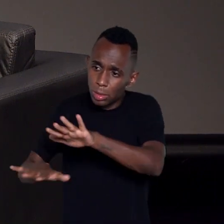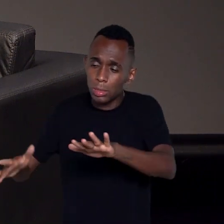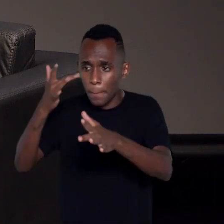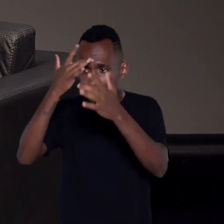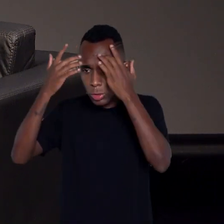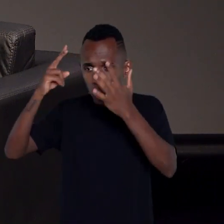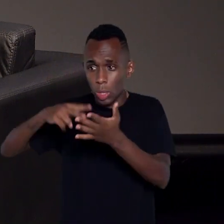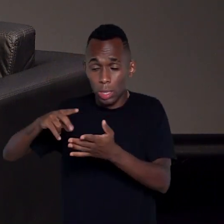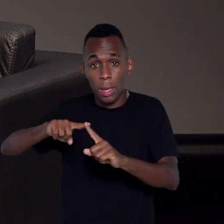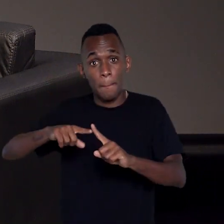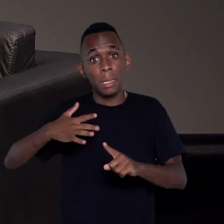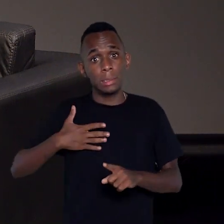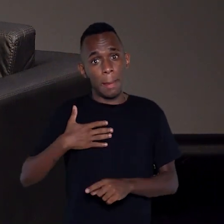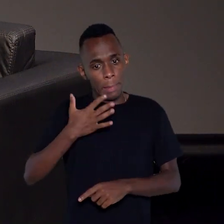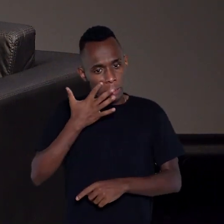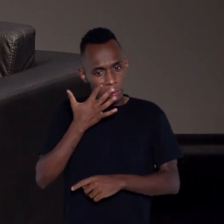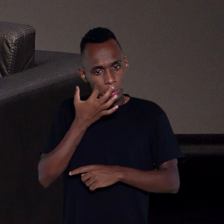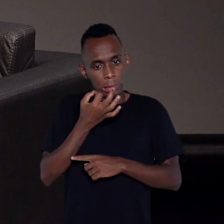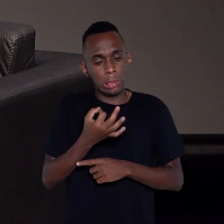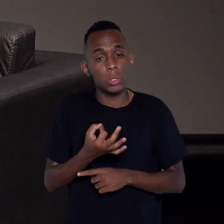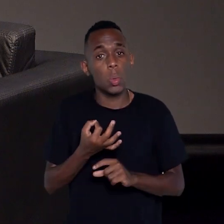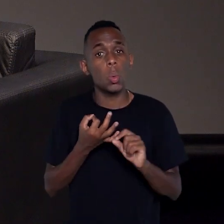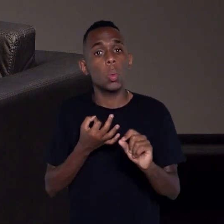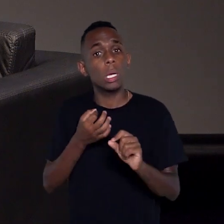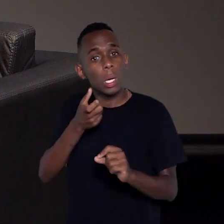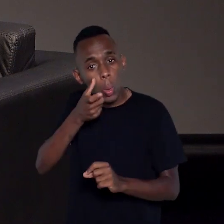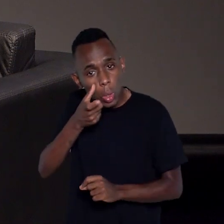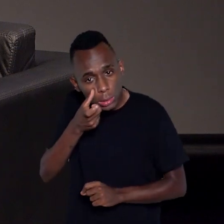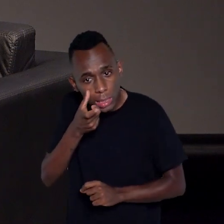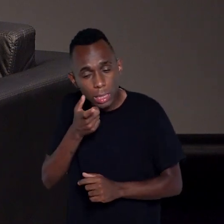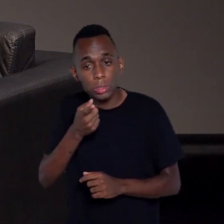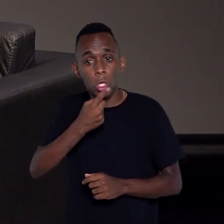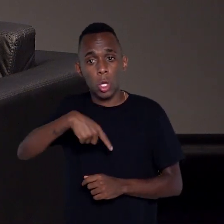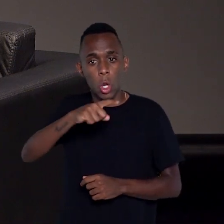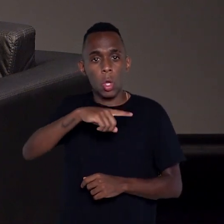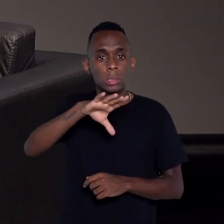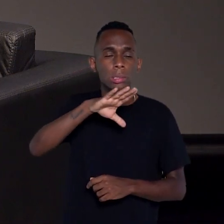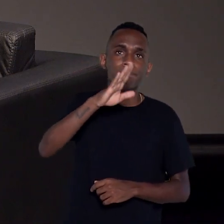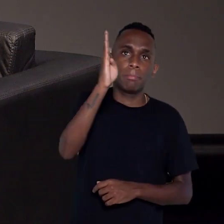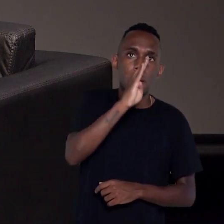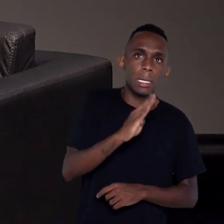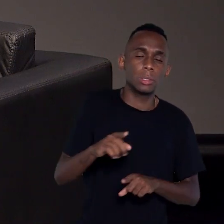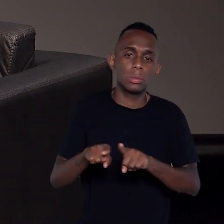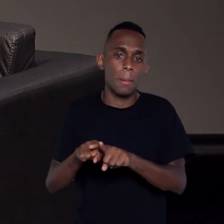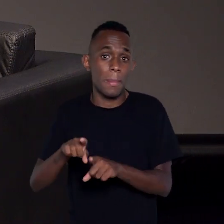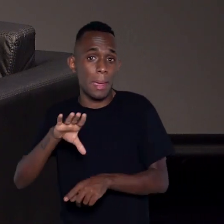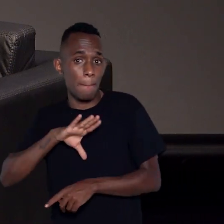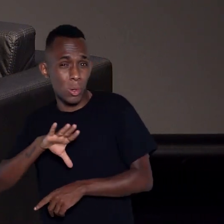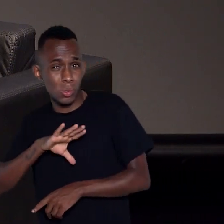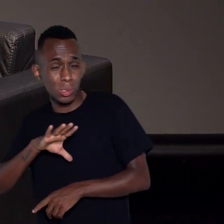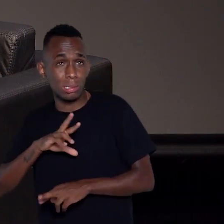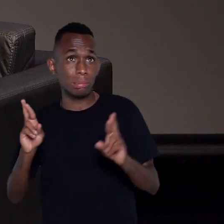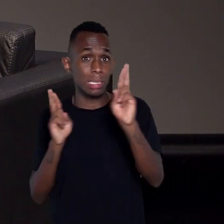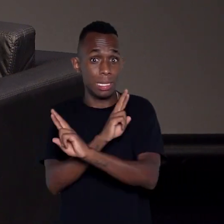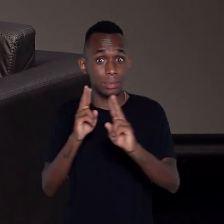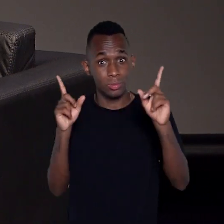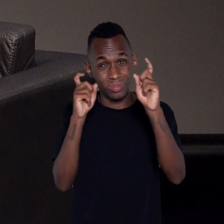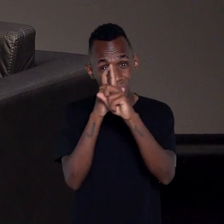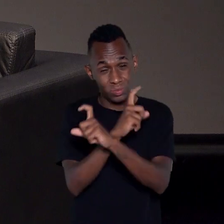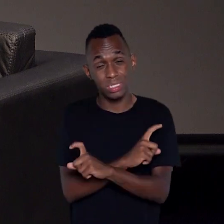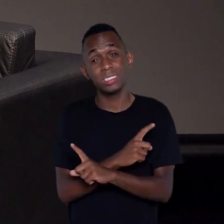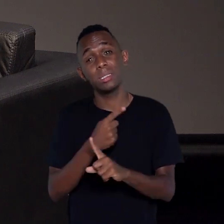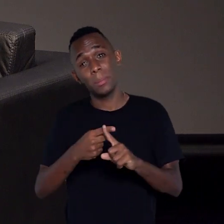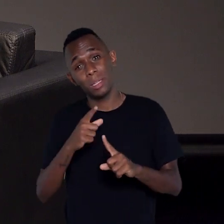de leitores. Mas o que me chama a atenção é que nós, né, Brasil e Portugal, temos uma relação muito complexa, né,